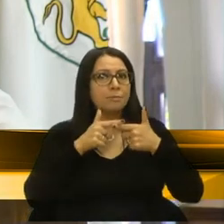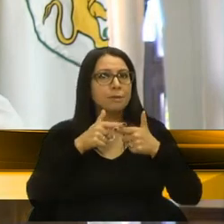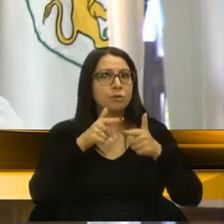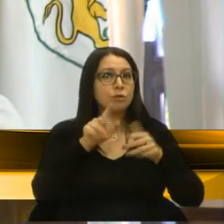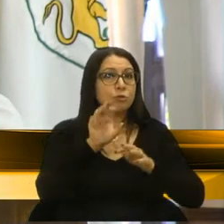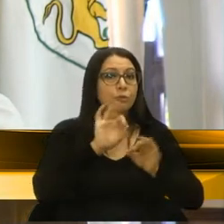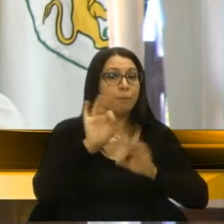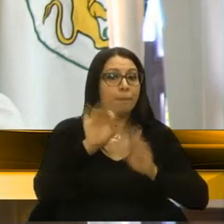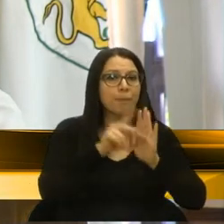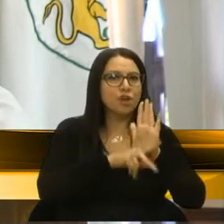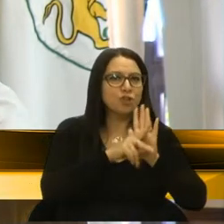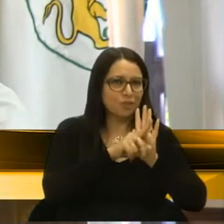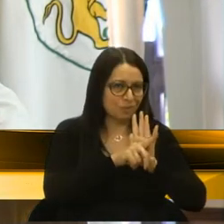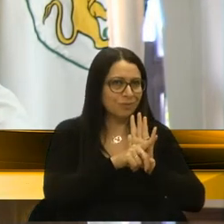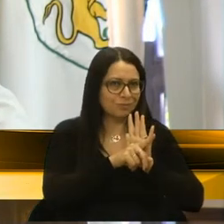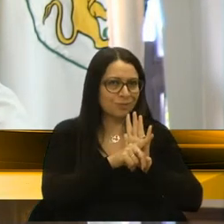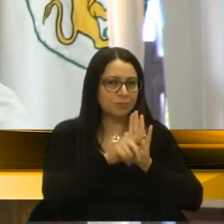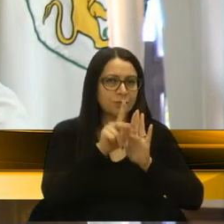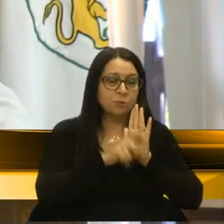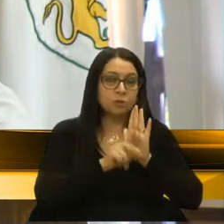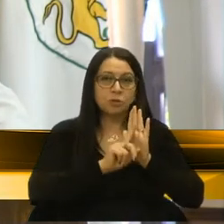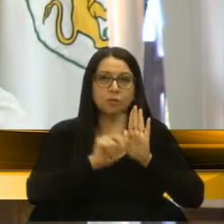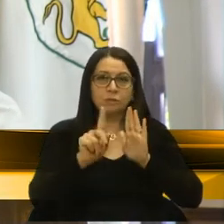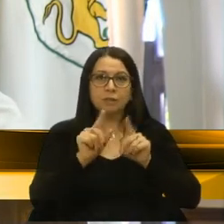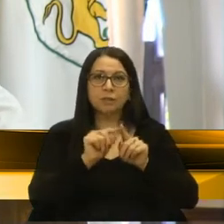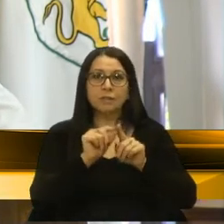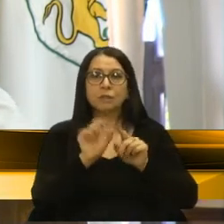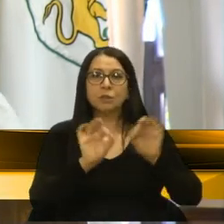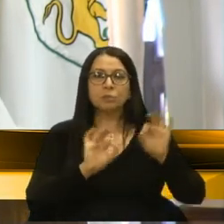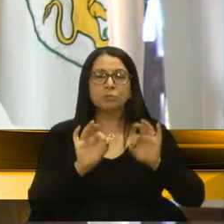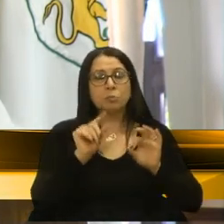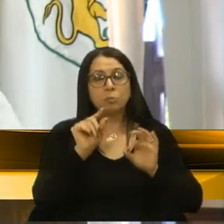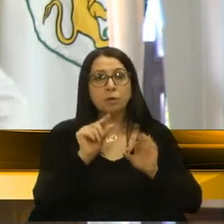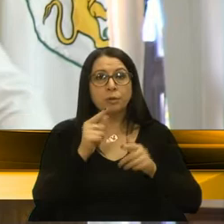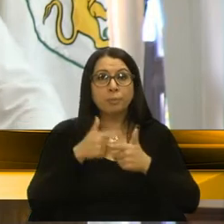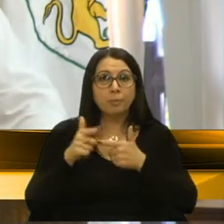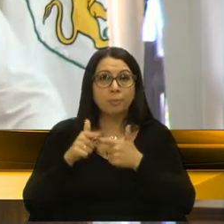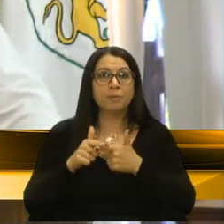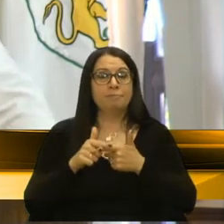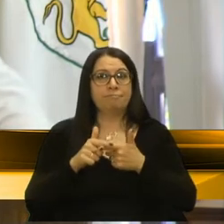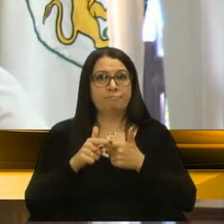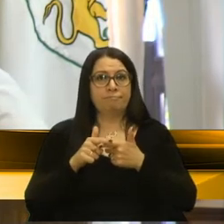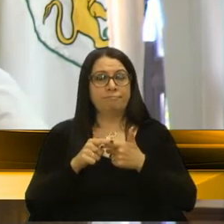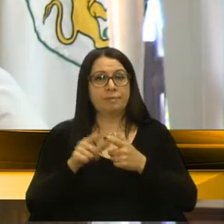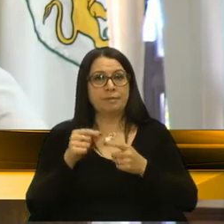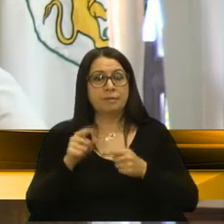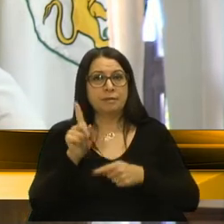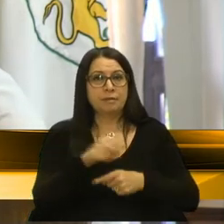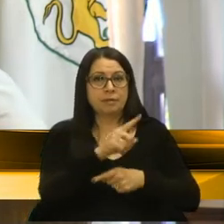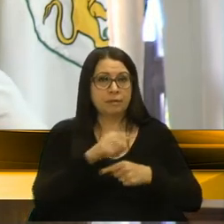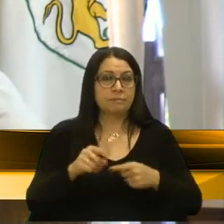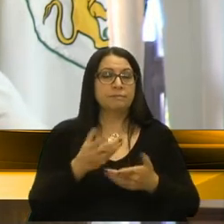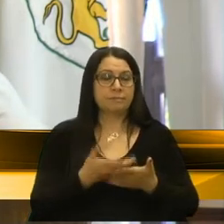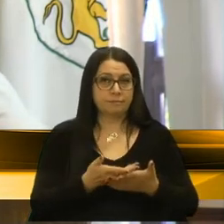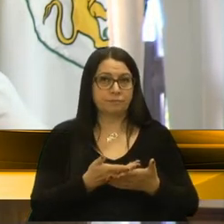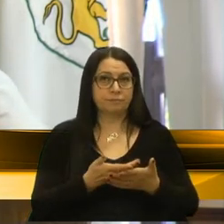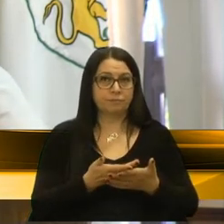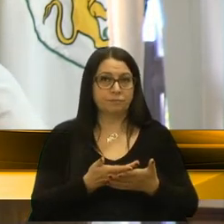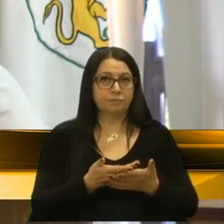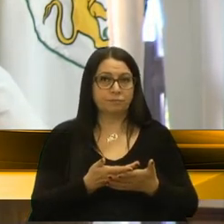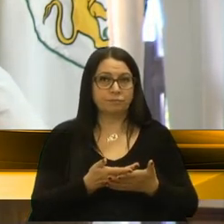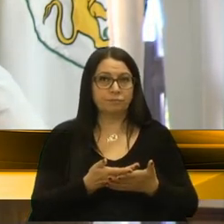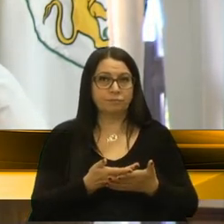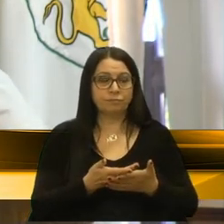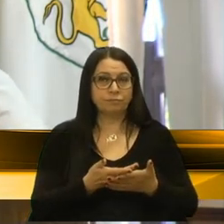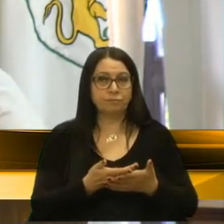obra. O projeto que foi para a licitação teve algum pequeno problema que teve que ser cancelada. Aí